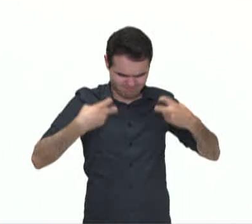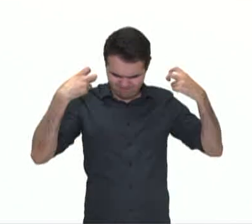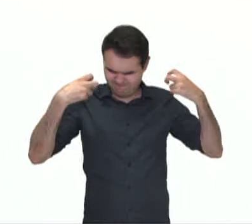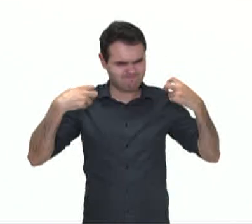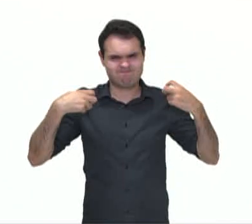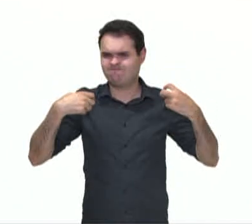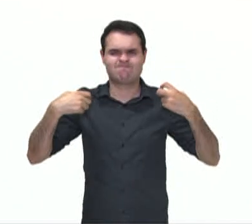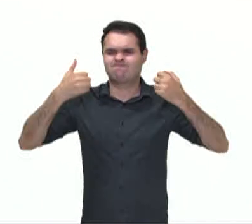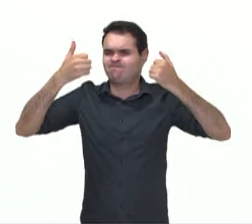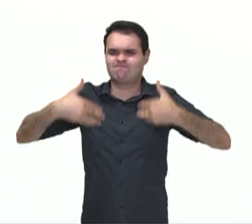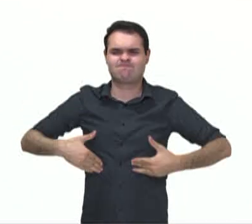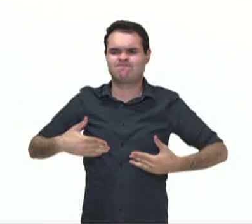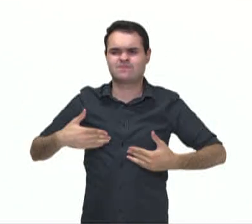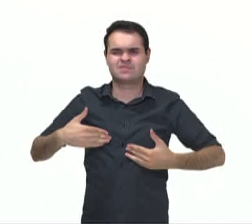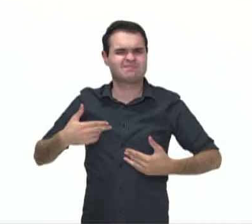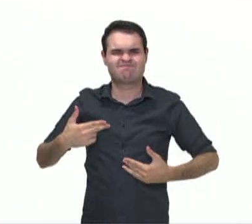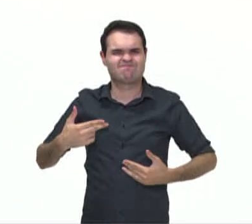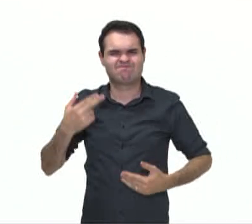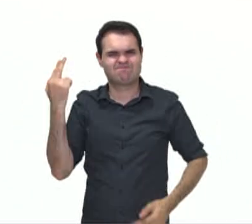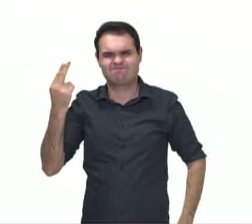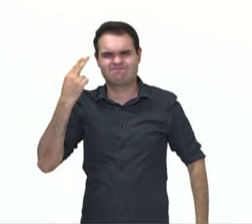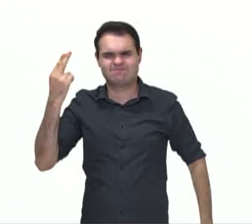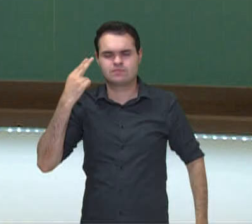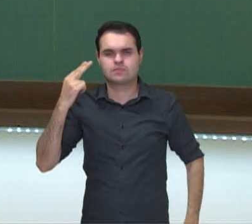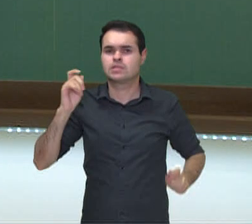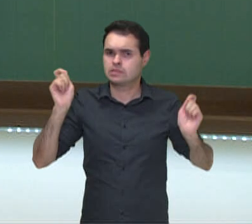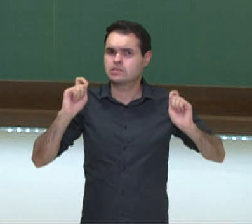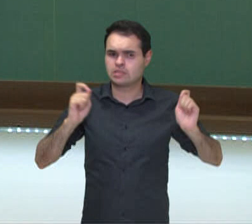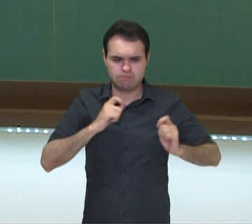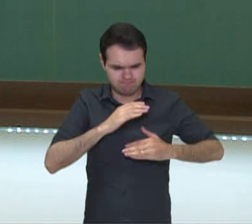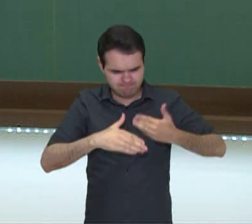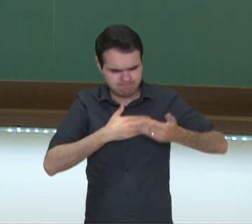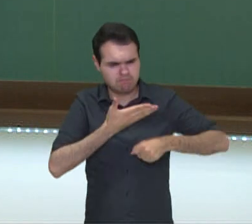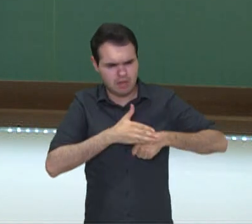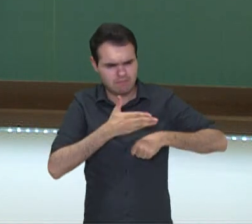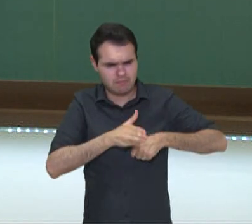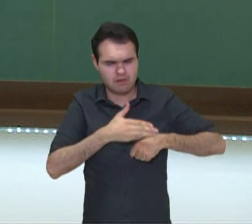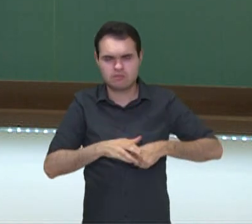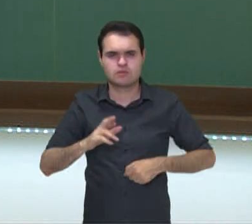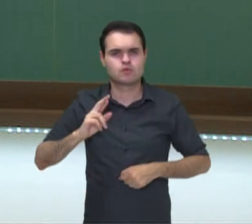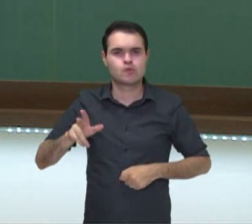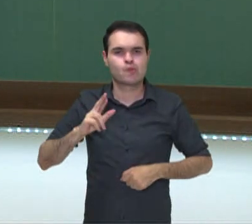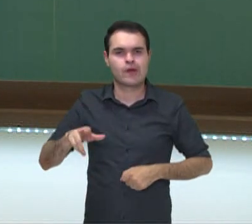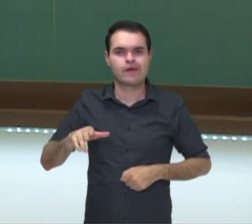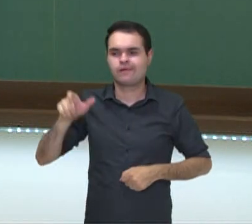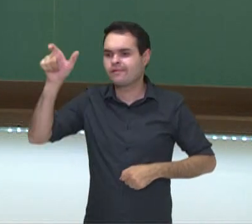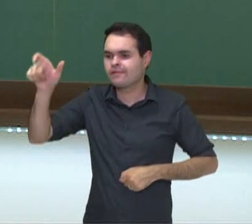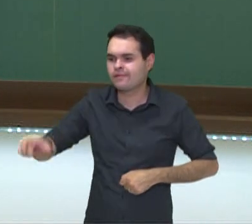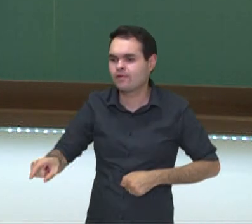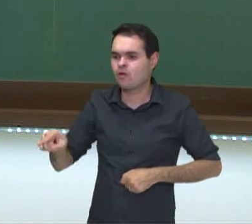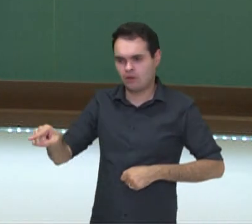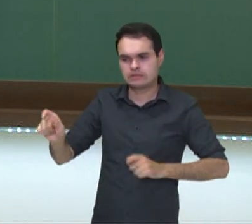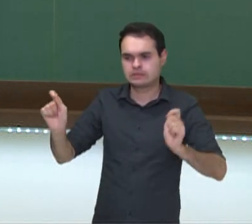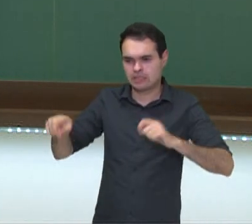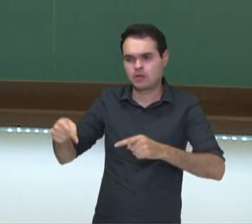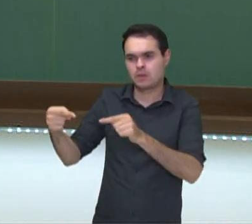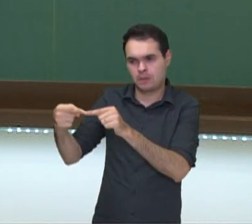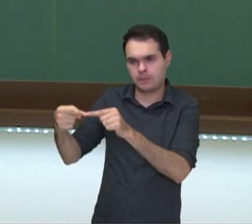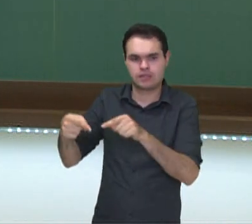não terem vocação ou carisma para tal. Então não é tão necessário esses